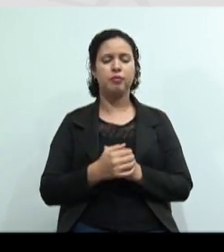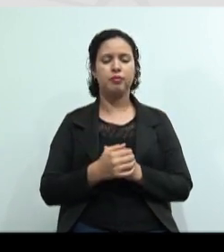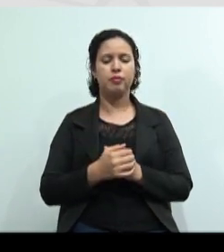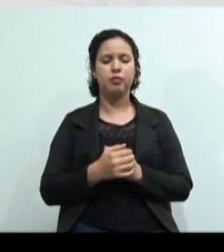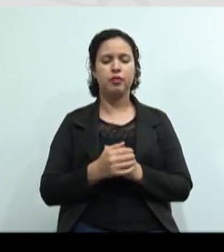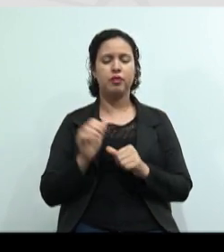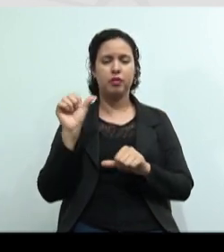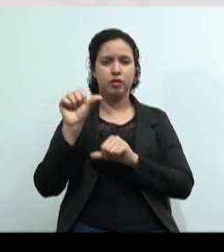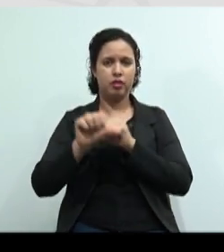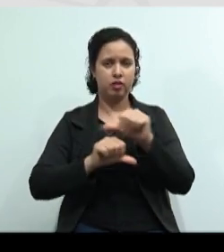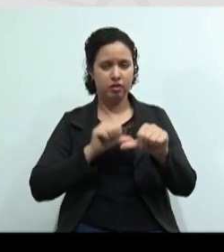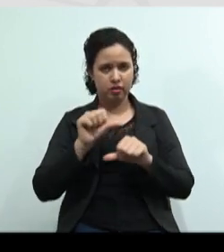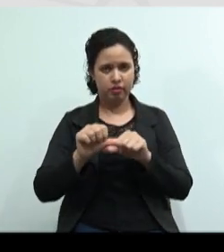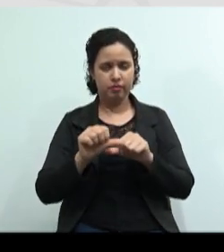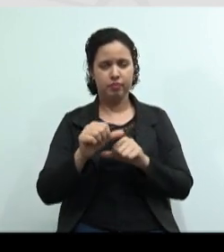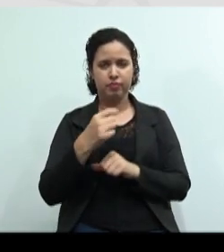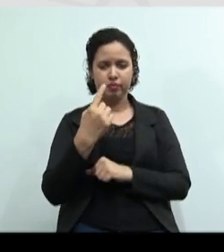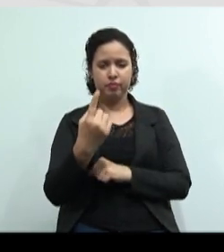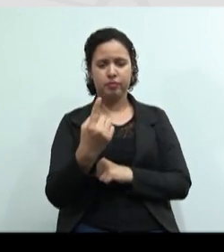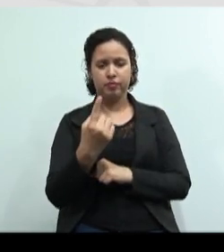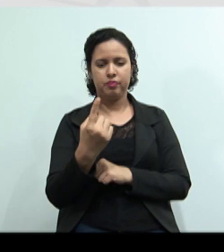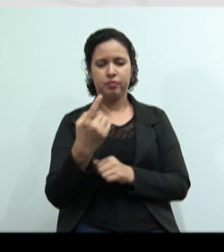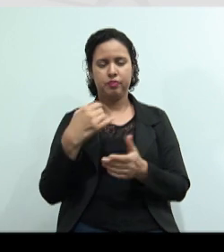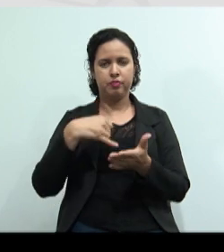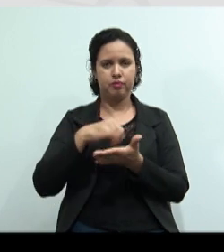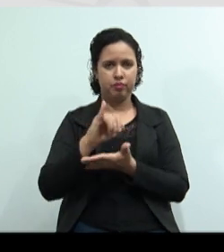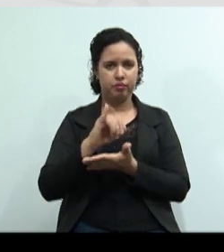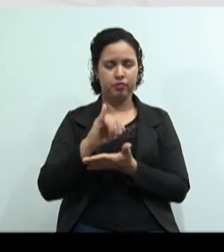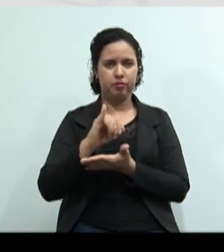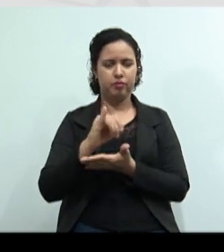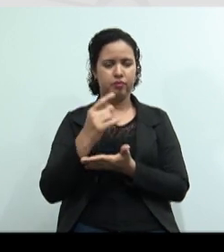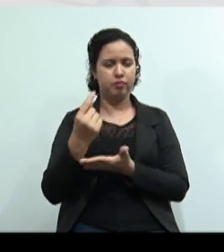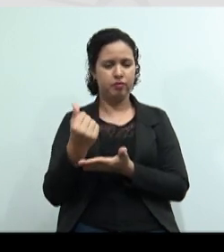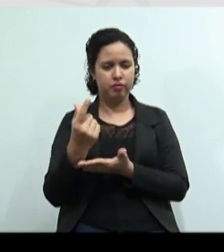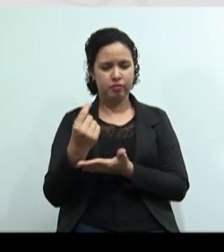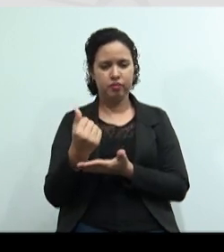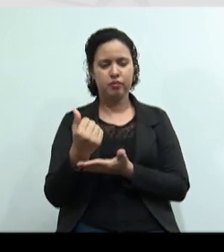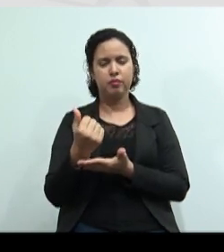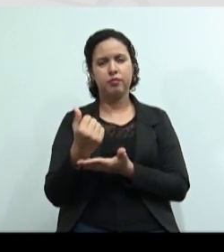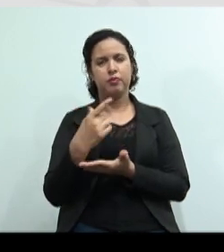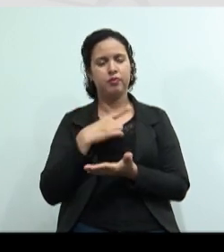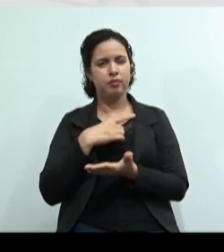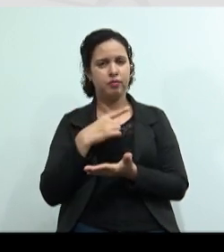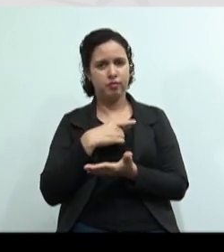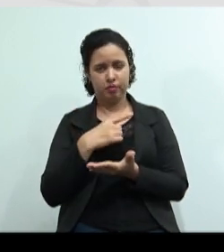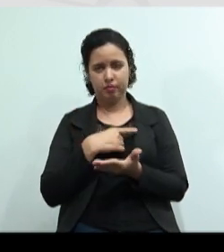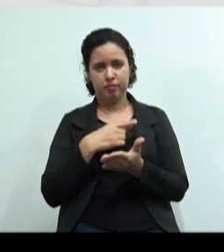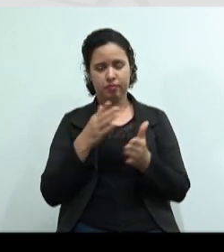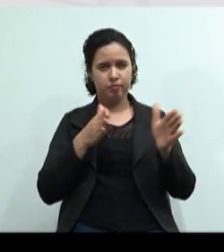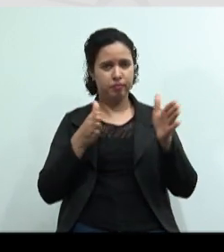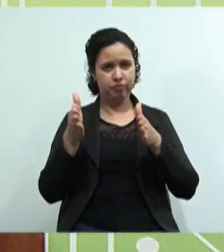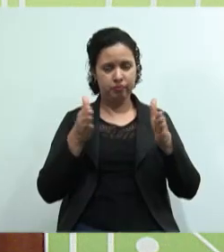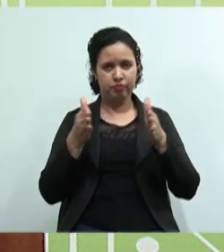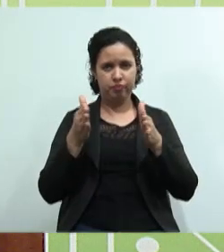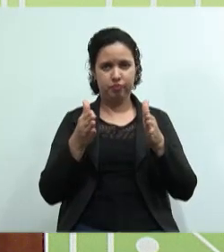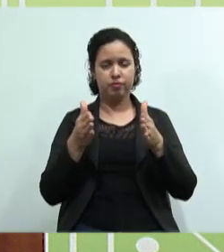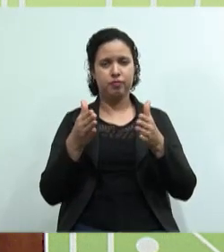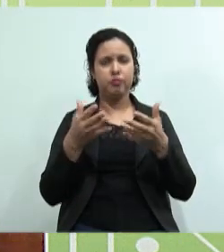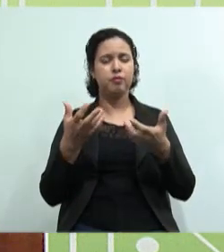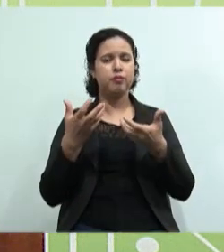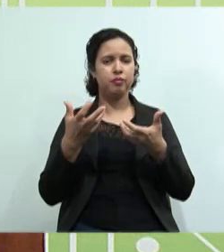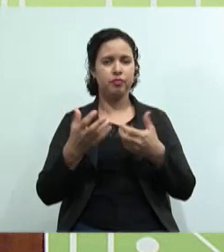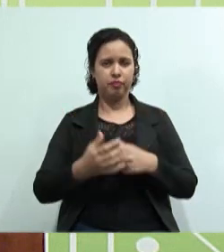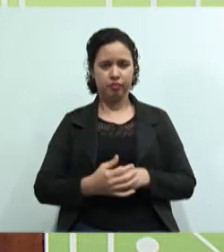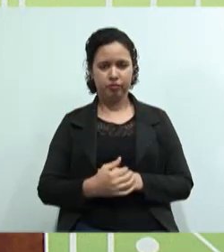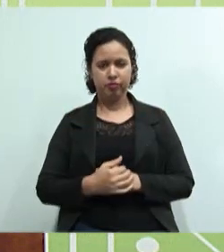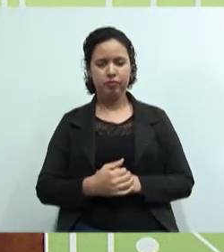variável unitário, encargos tributários e margem de ganho desejada. Ok, então vamos aqui comigo, alunos.